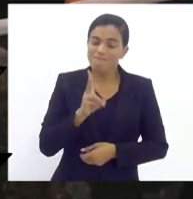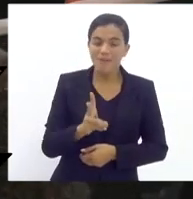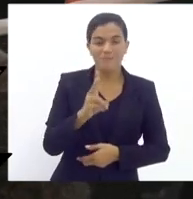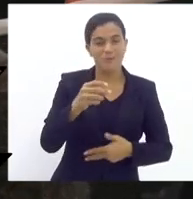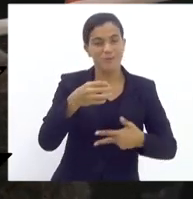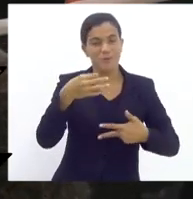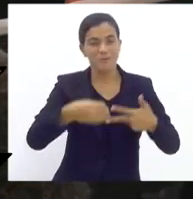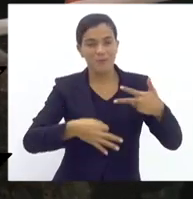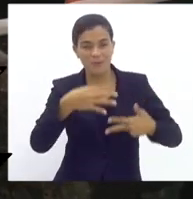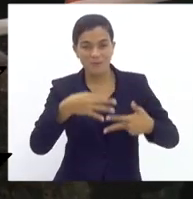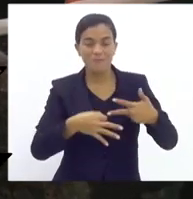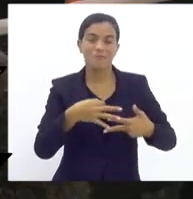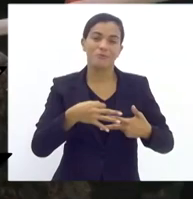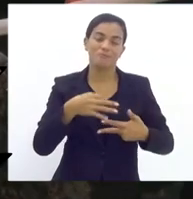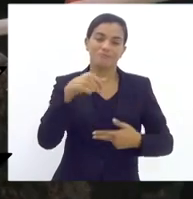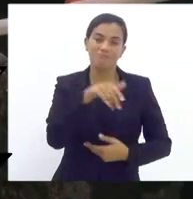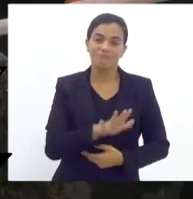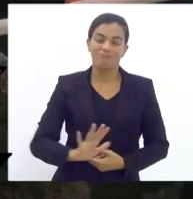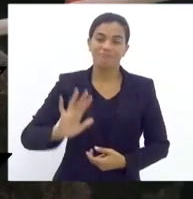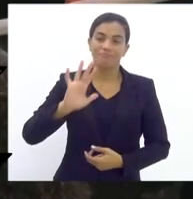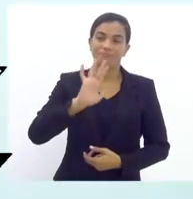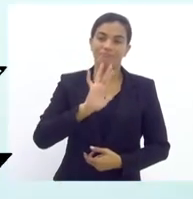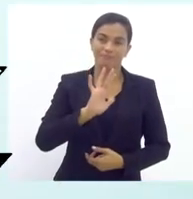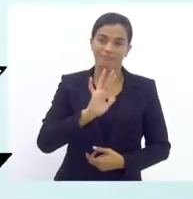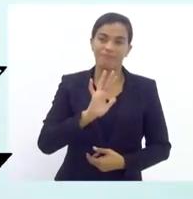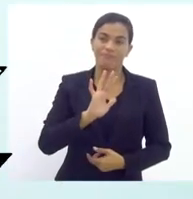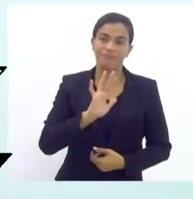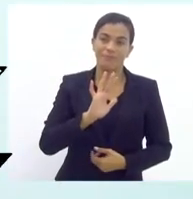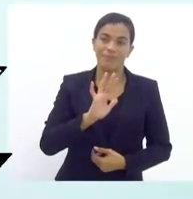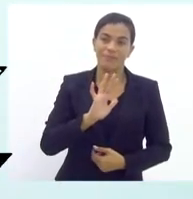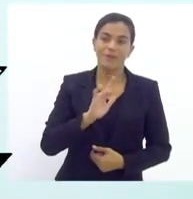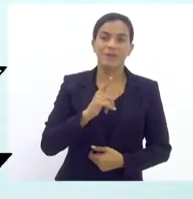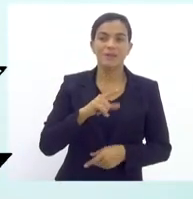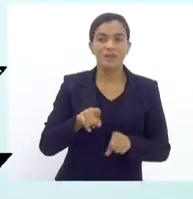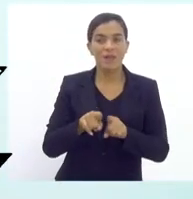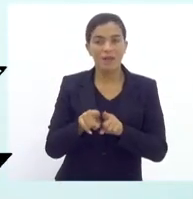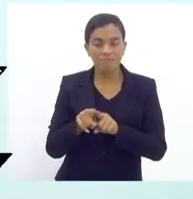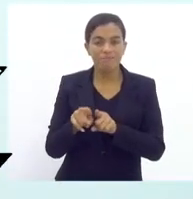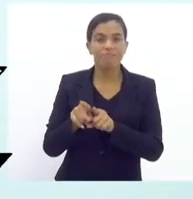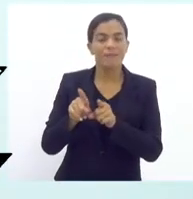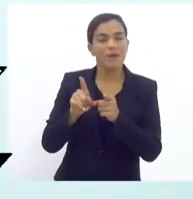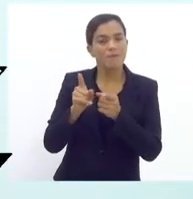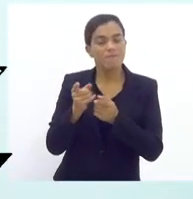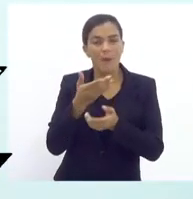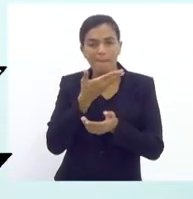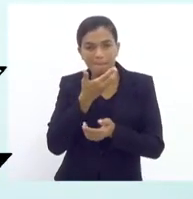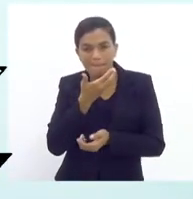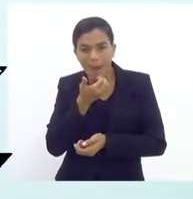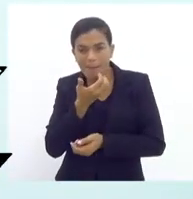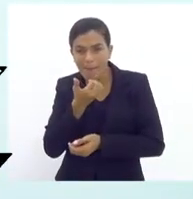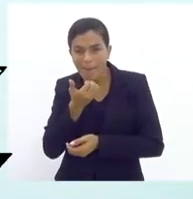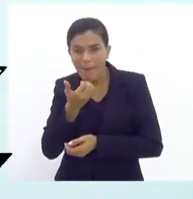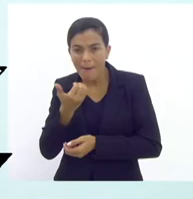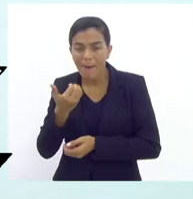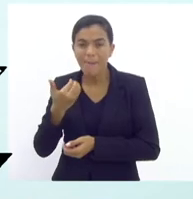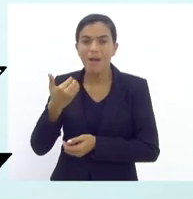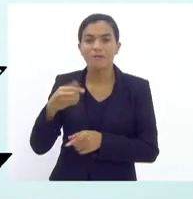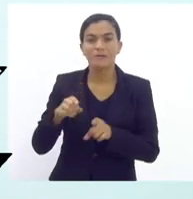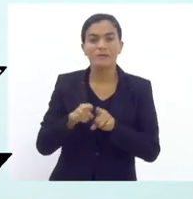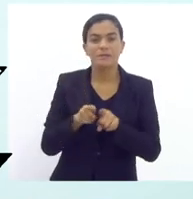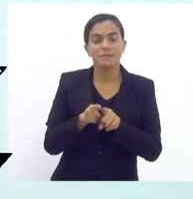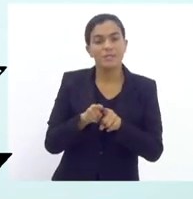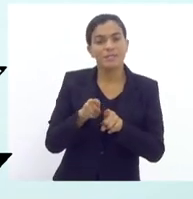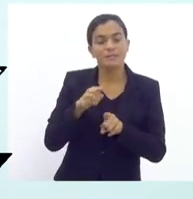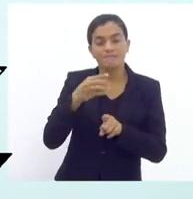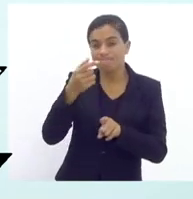nacional é ouça né Essa audiência Tenha em mente especialmente